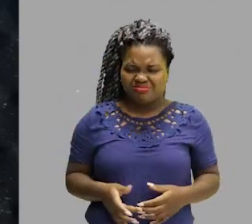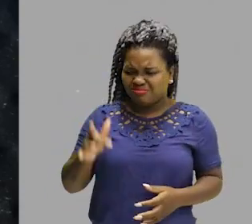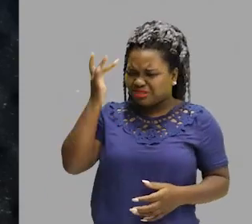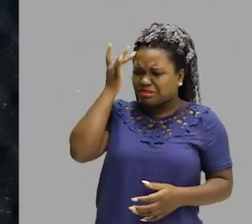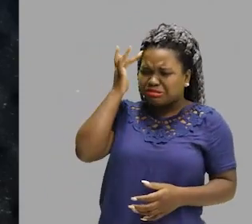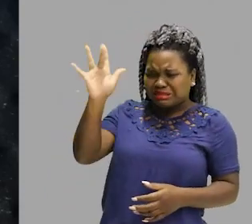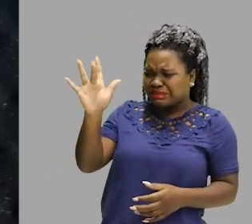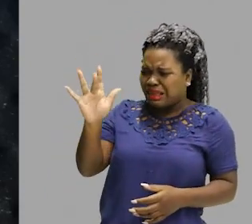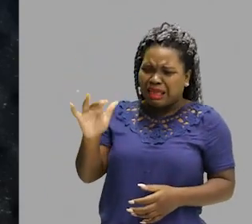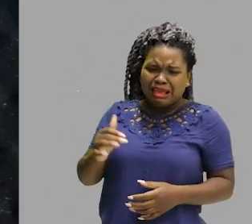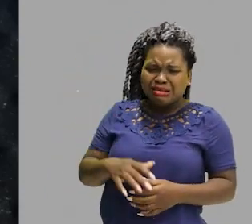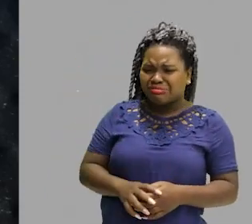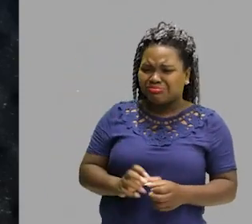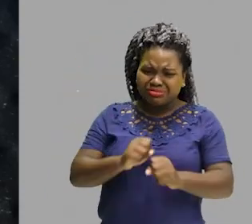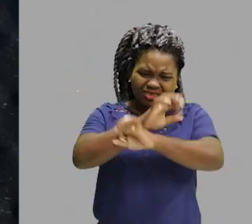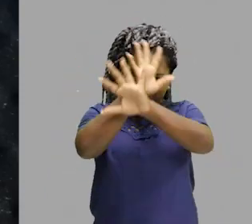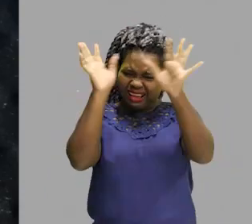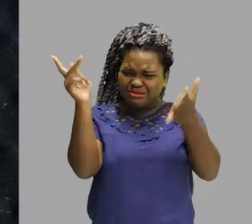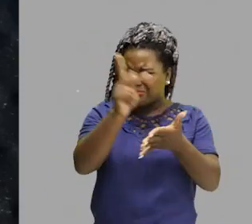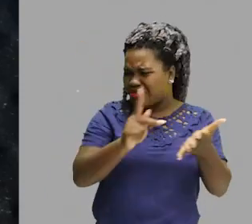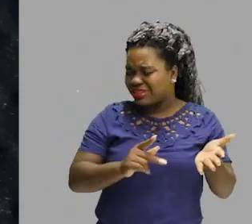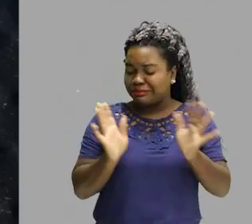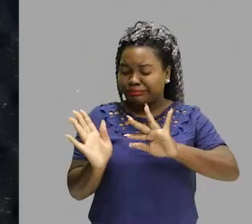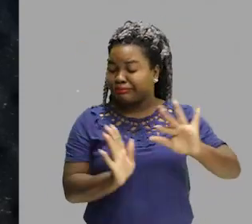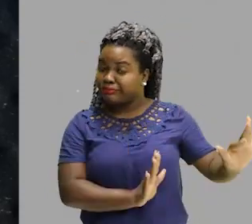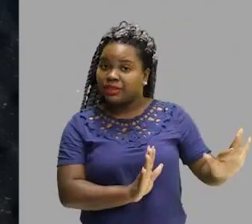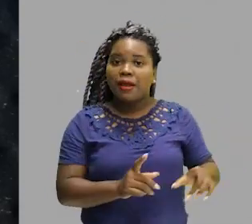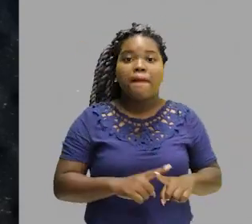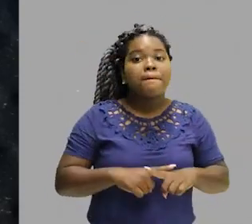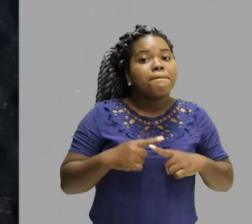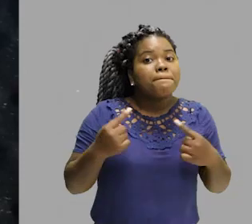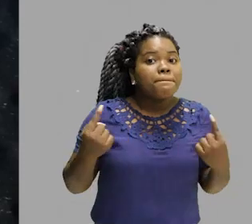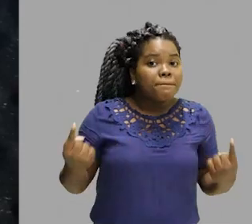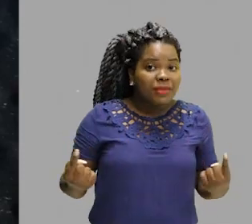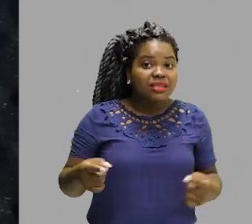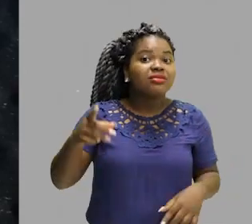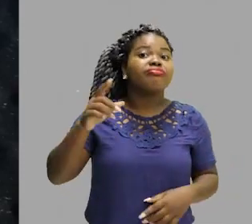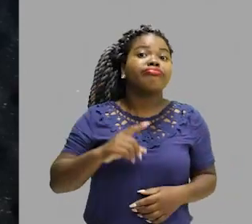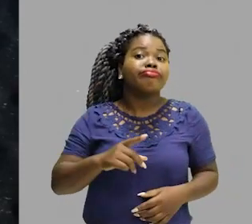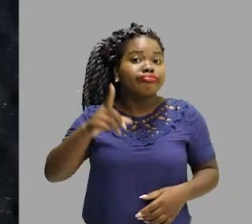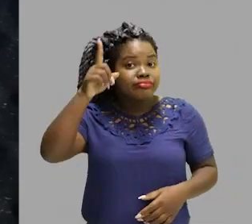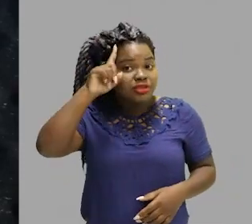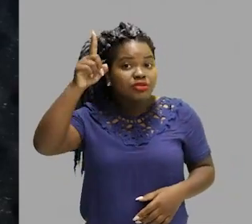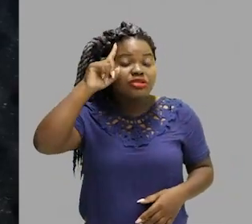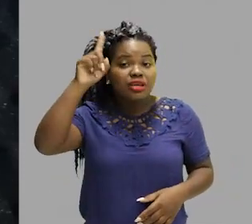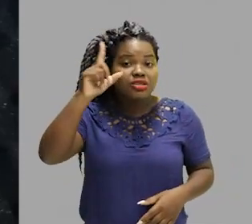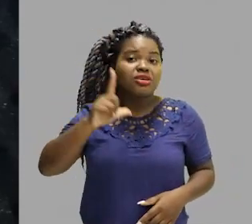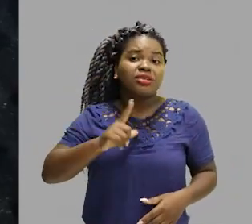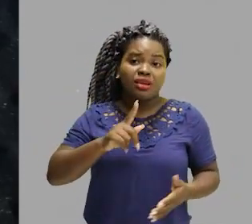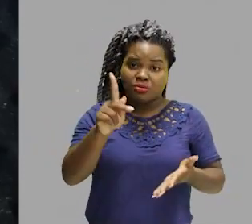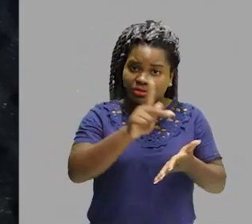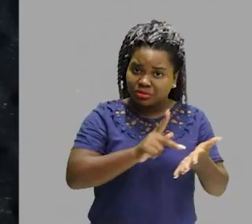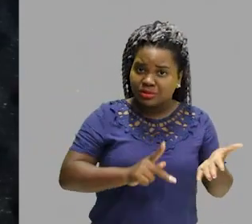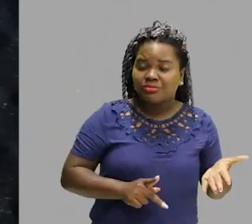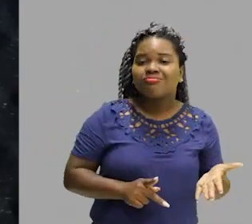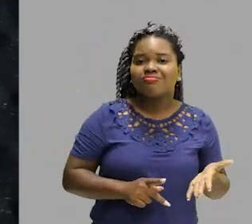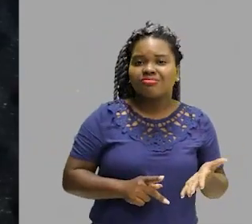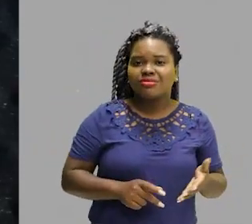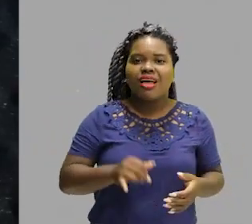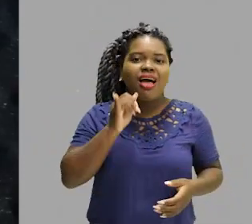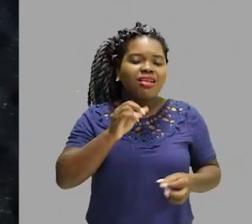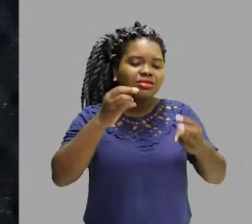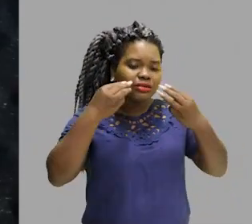entendo poesia. E isso faz parte do nosso dia a dia. Nós nos deliciamos com a música e